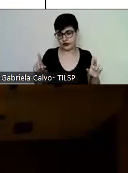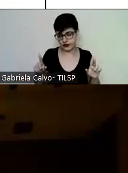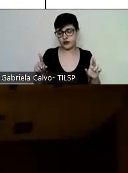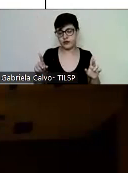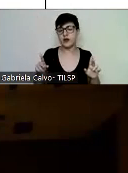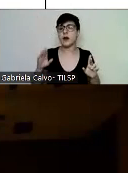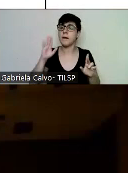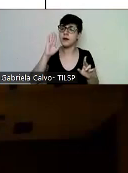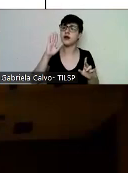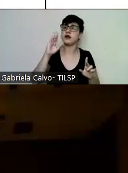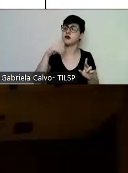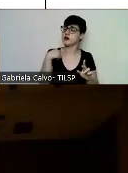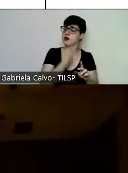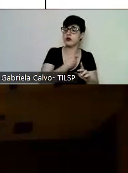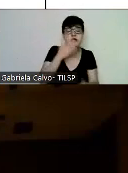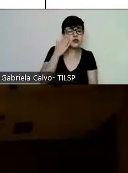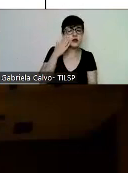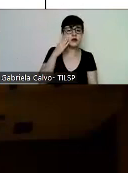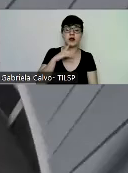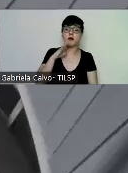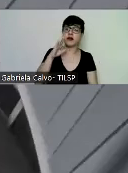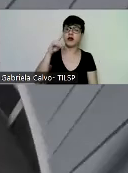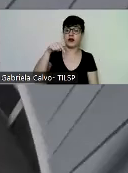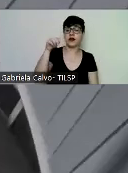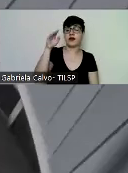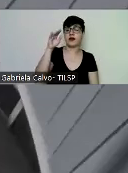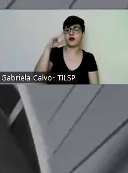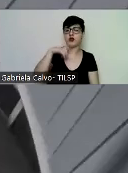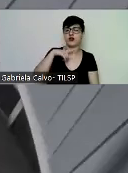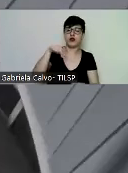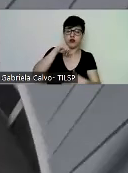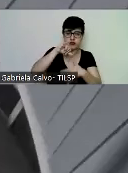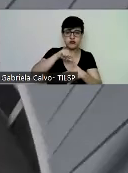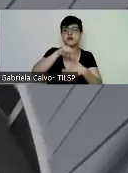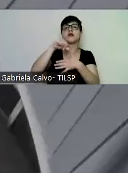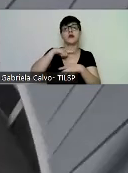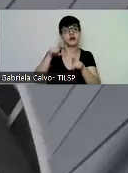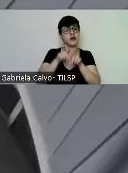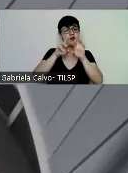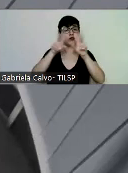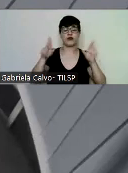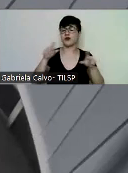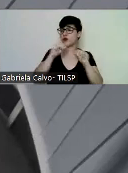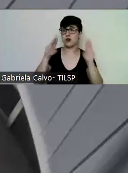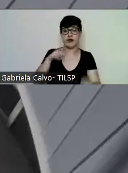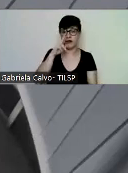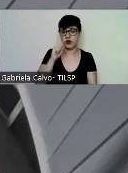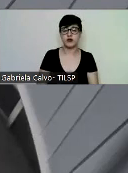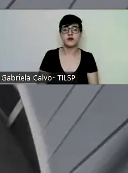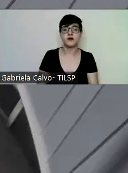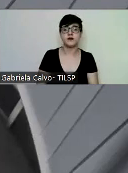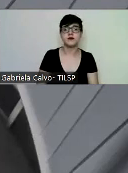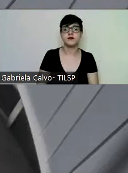a gente poderia dizer que ainda de forma ainda mais Evidente Então essa é a definição aprovado eu sei que ela vai ser